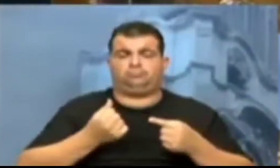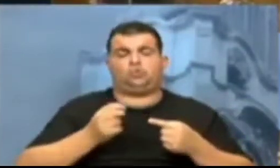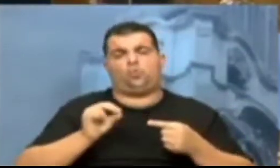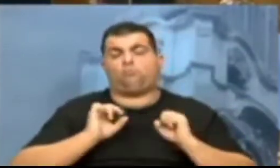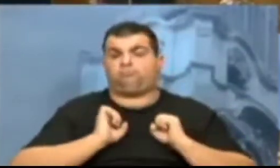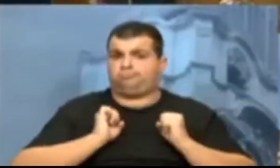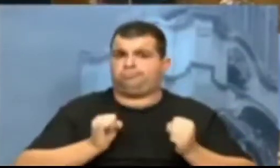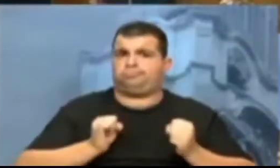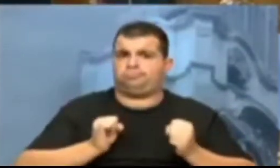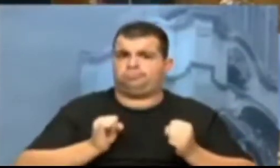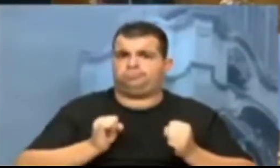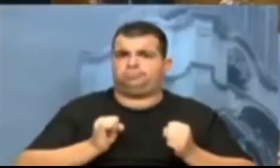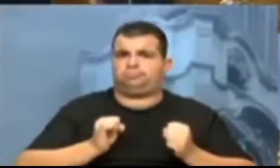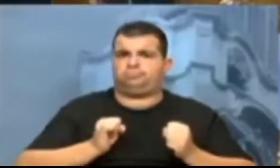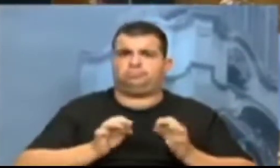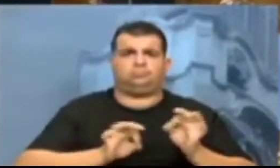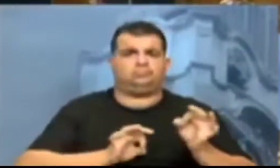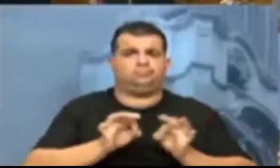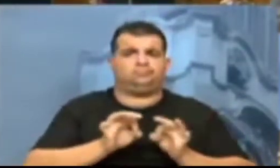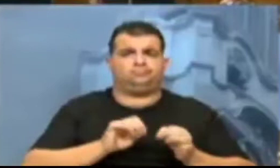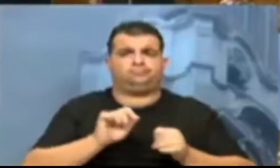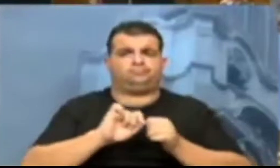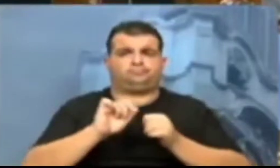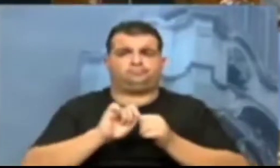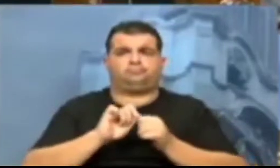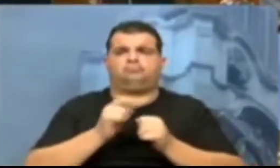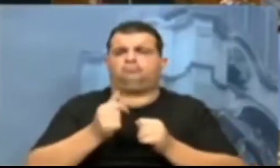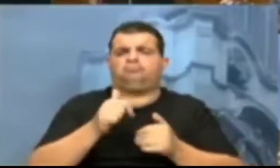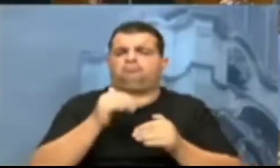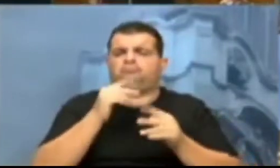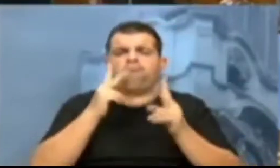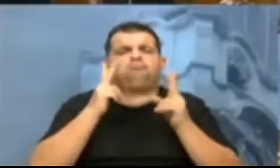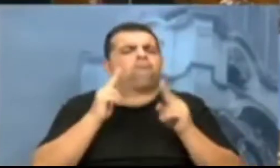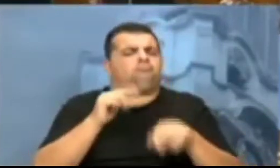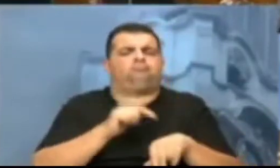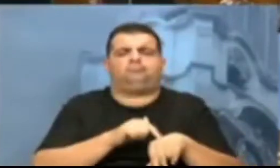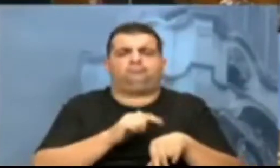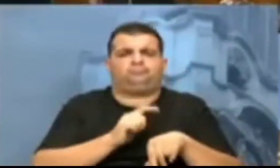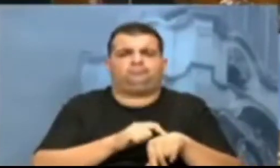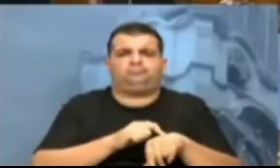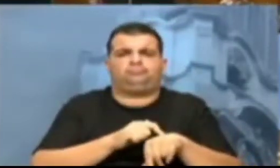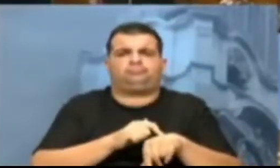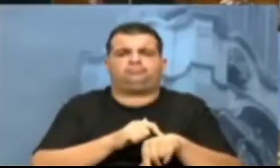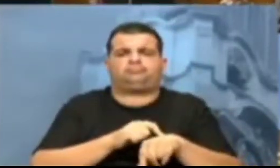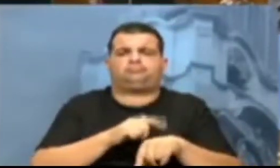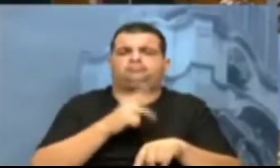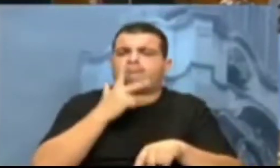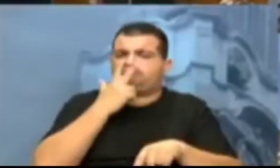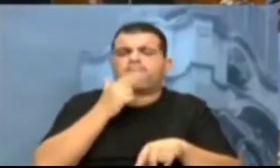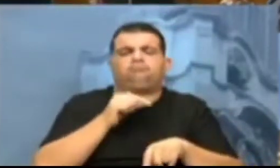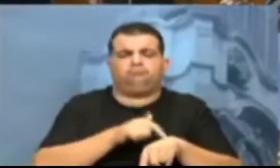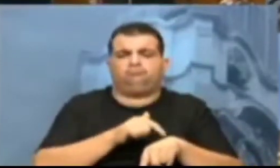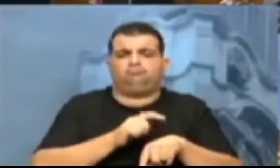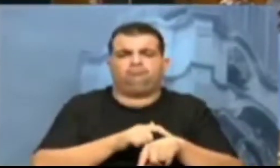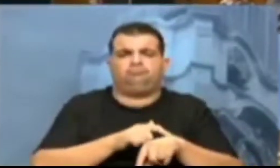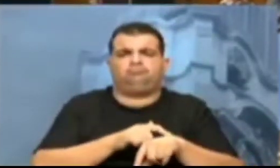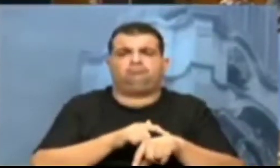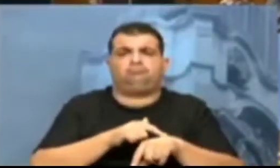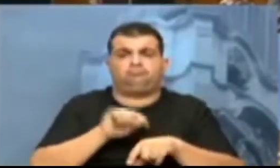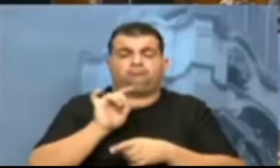energia para votar um projeto quase que simultaneamente que, em tese, favorece as